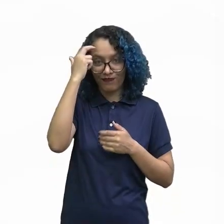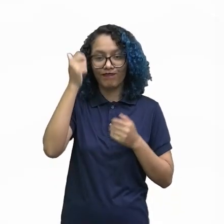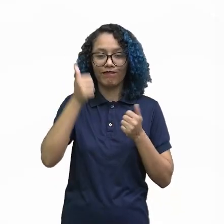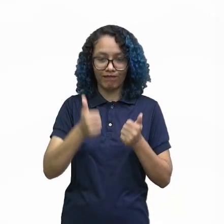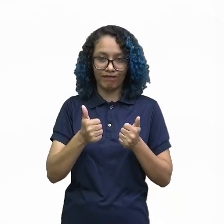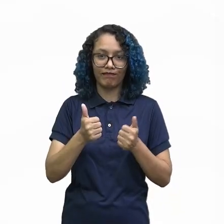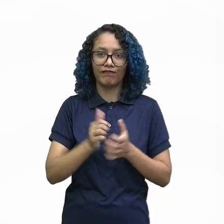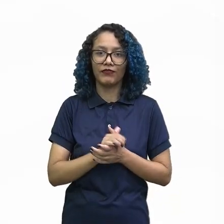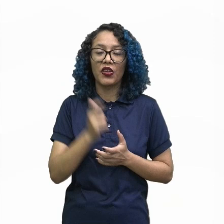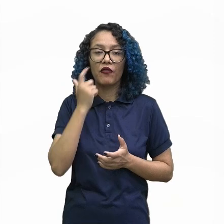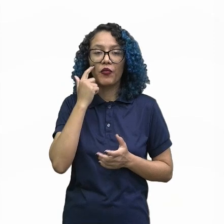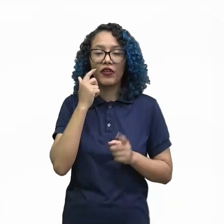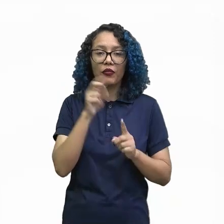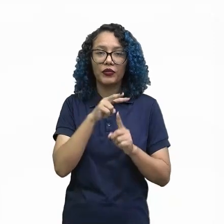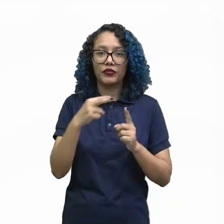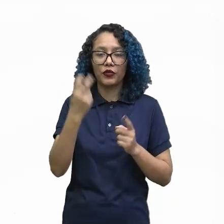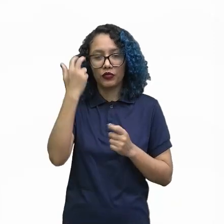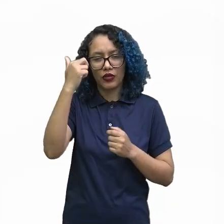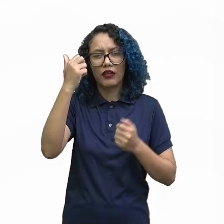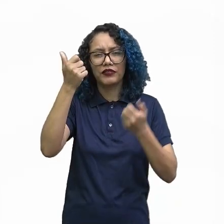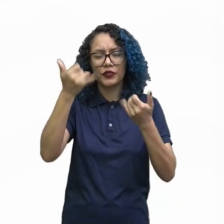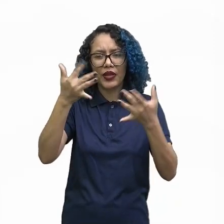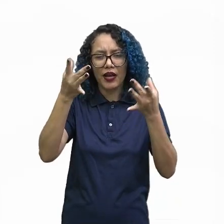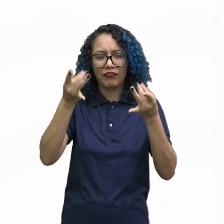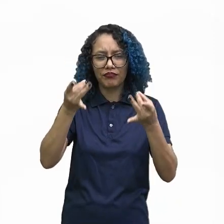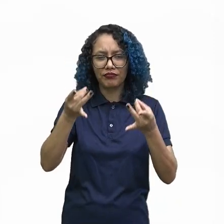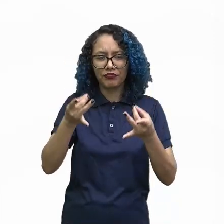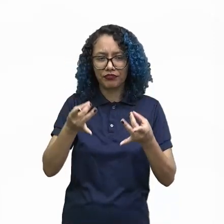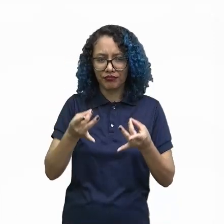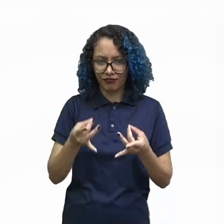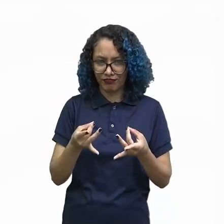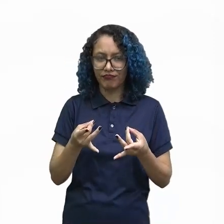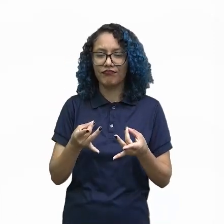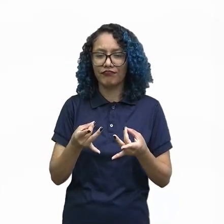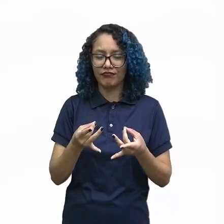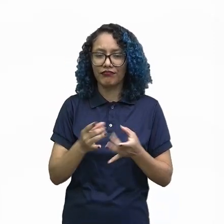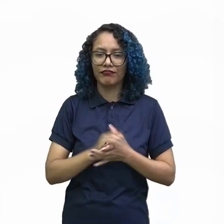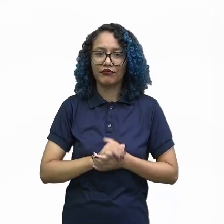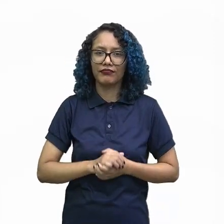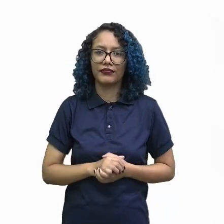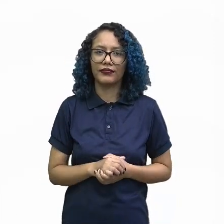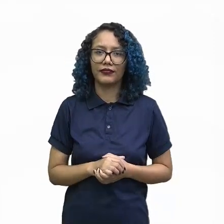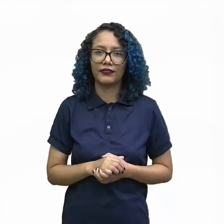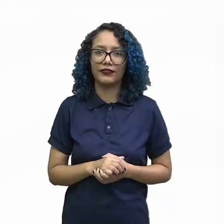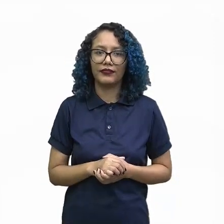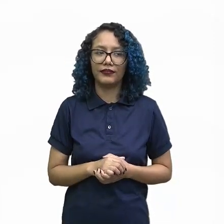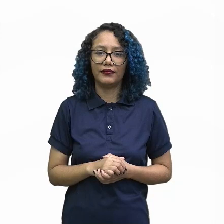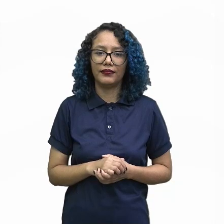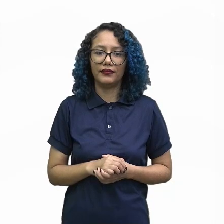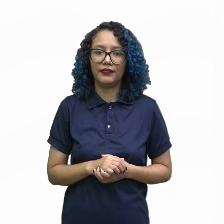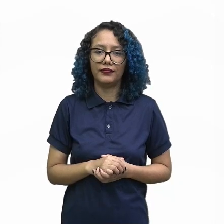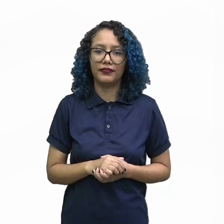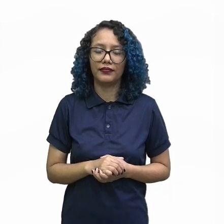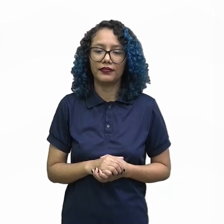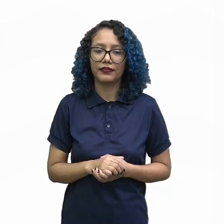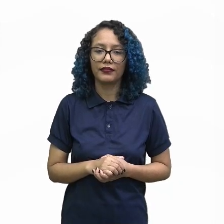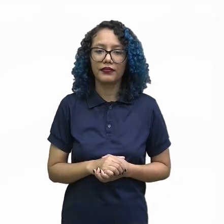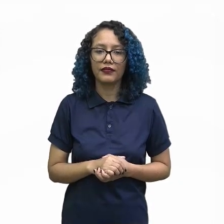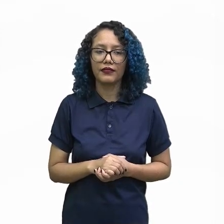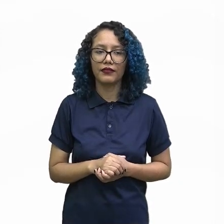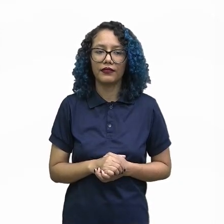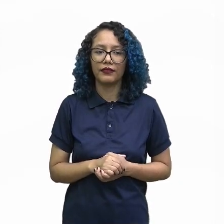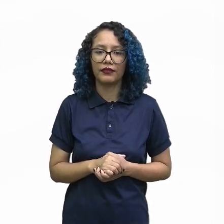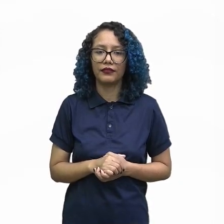gente possa destrinchar um pouco mais a questão artística, percebendo que isso que eu faço é